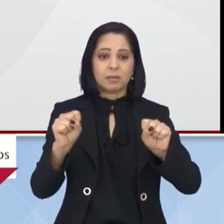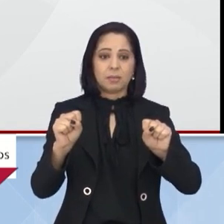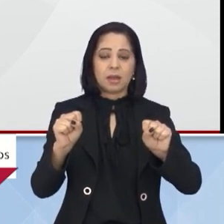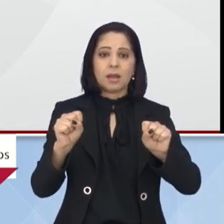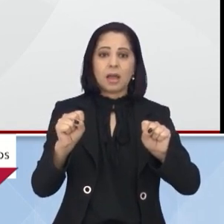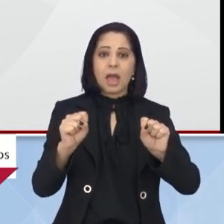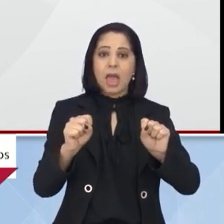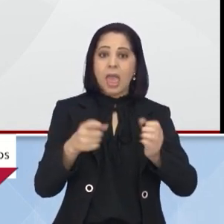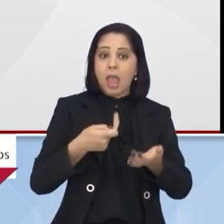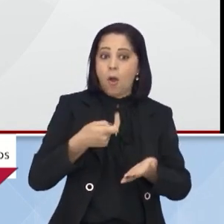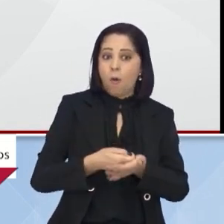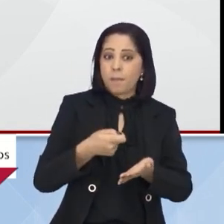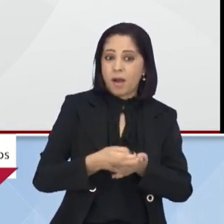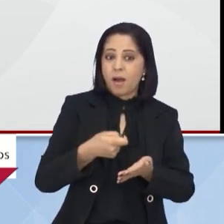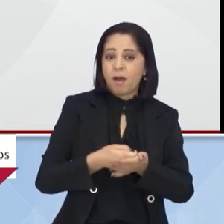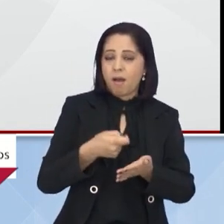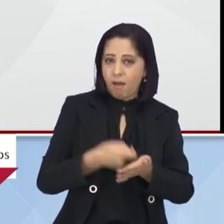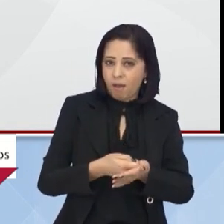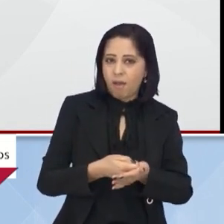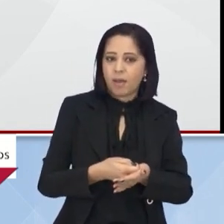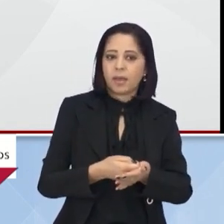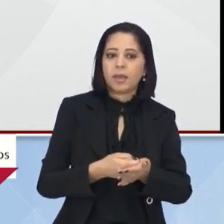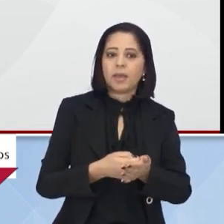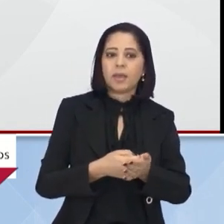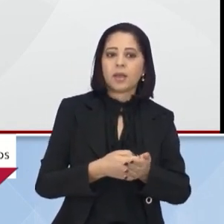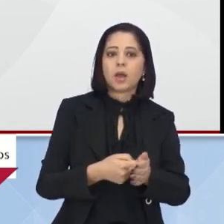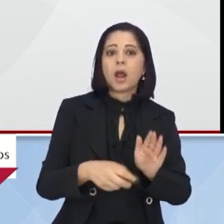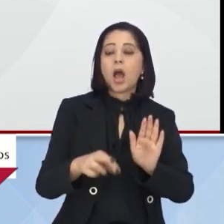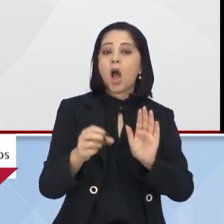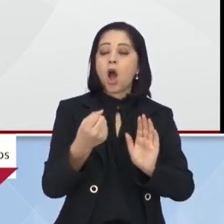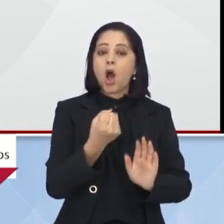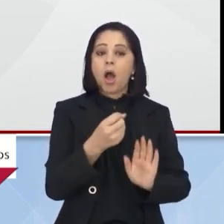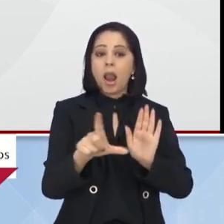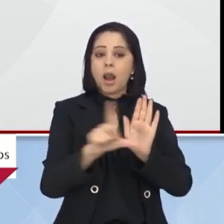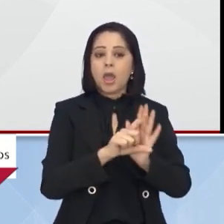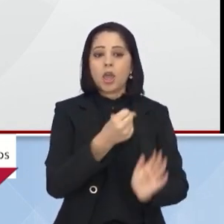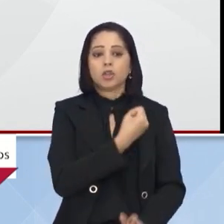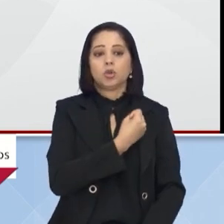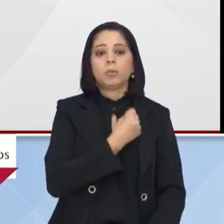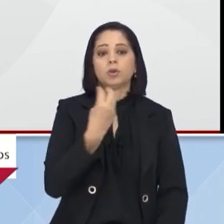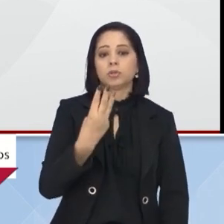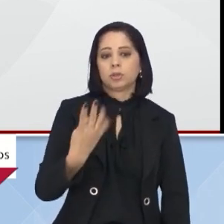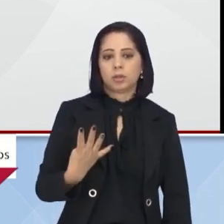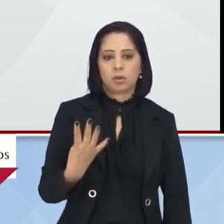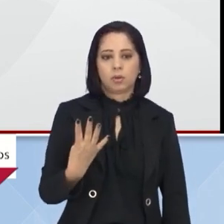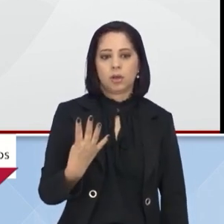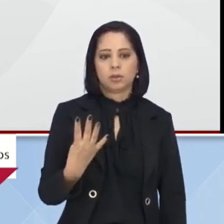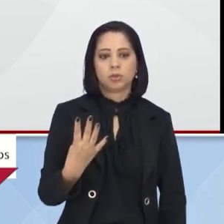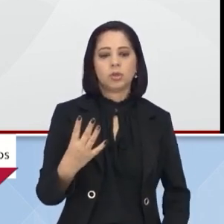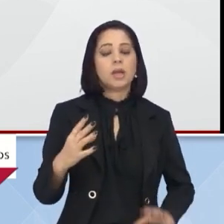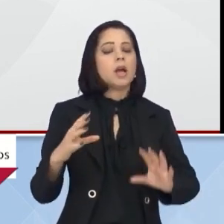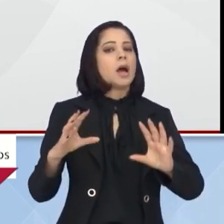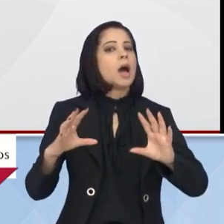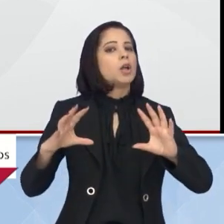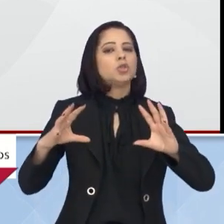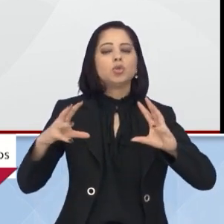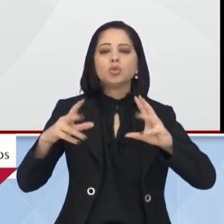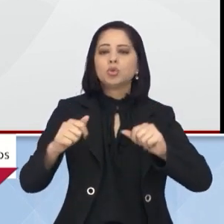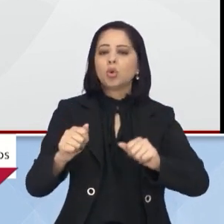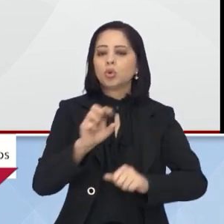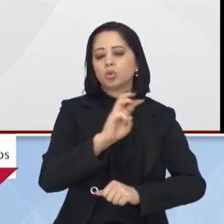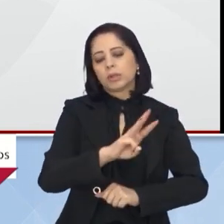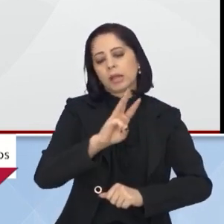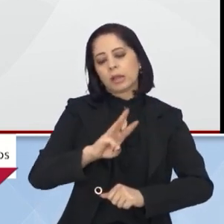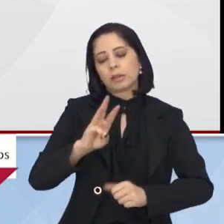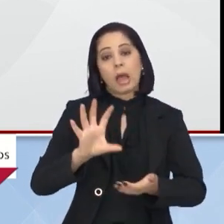brasileira de contabilidade aplicada ao setor público a norma 34 caso alguém queira anotar todo órgão público precisa ter sistema de